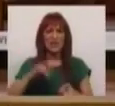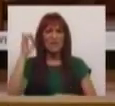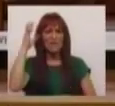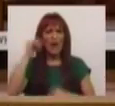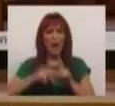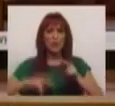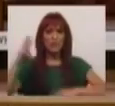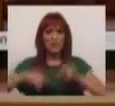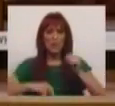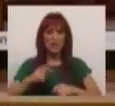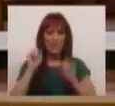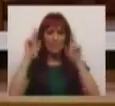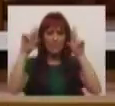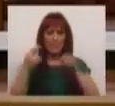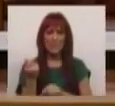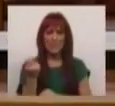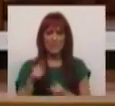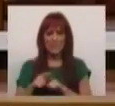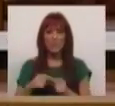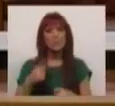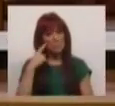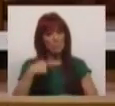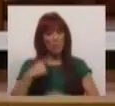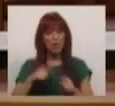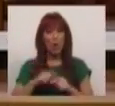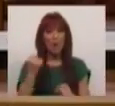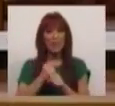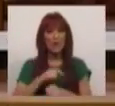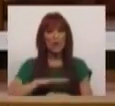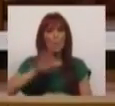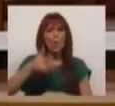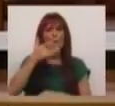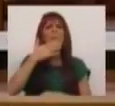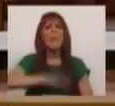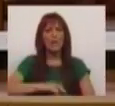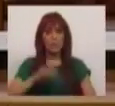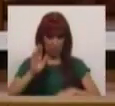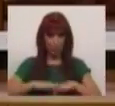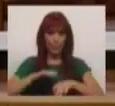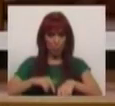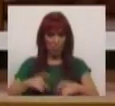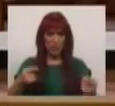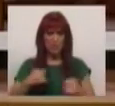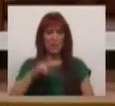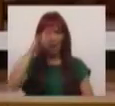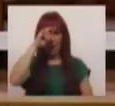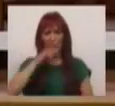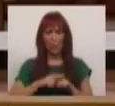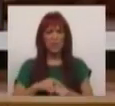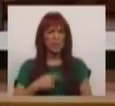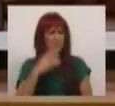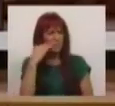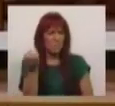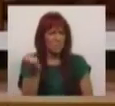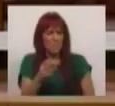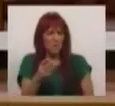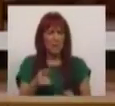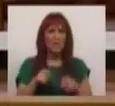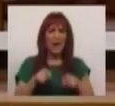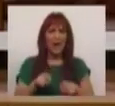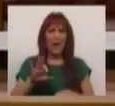branqueamento de capitais identificada na Operação Monte Branco. Podemos também, a este propósito, recordar a desfaçatez com